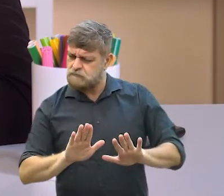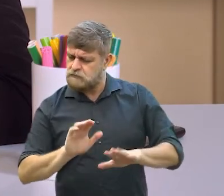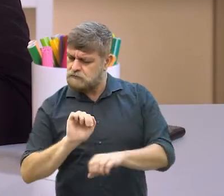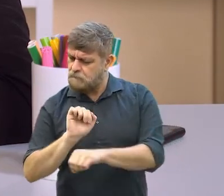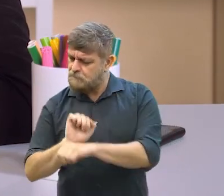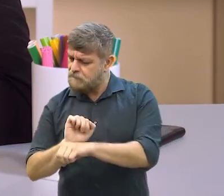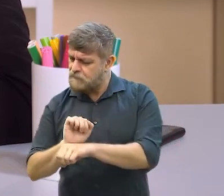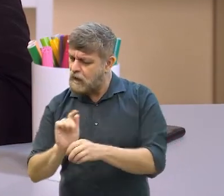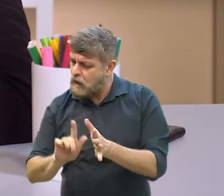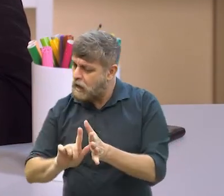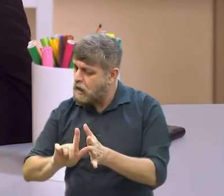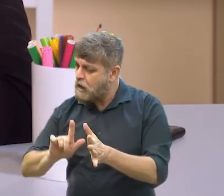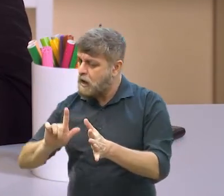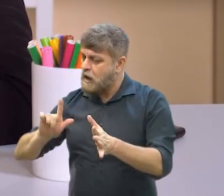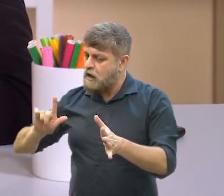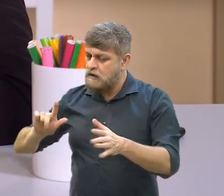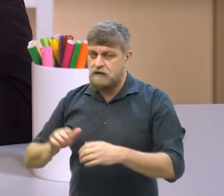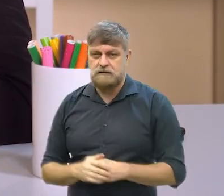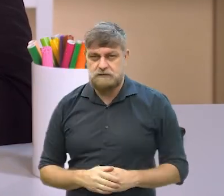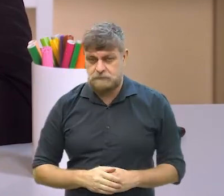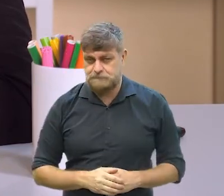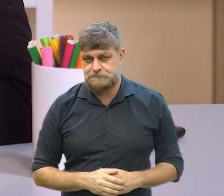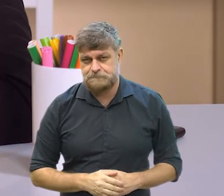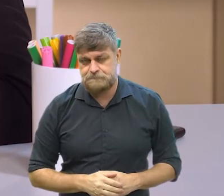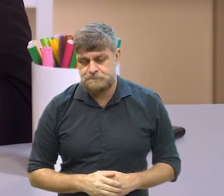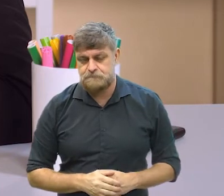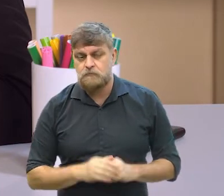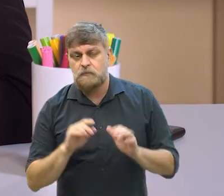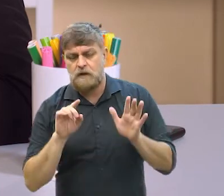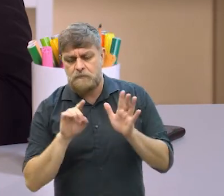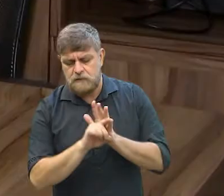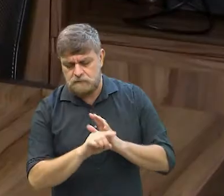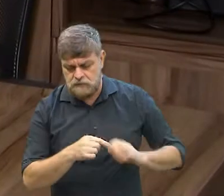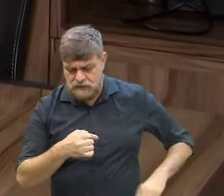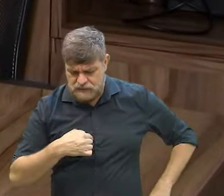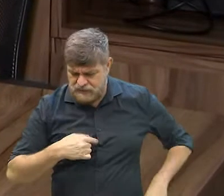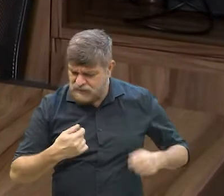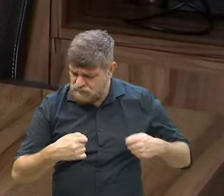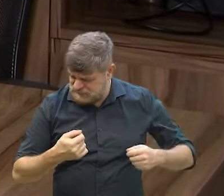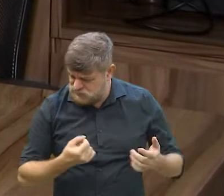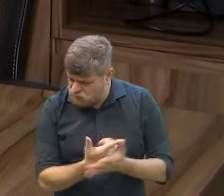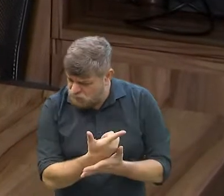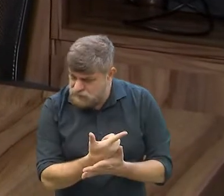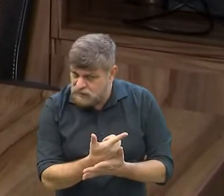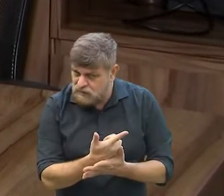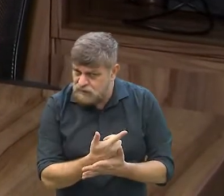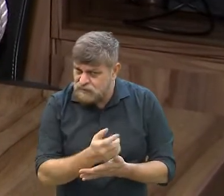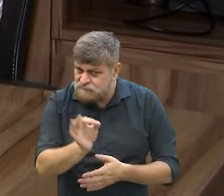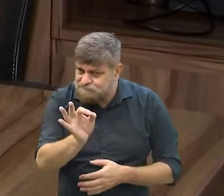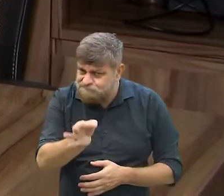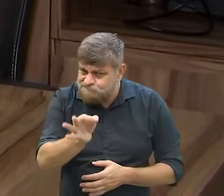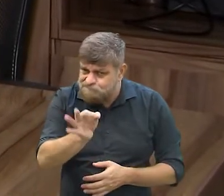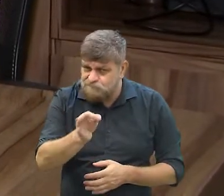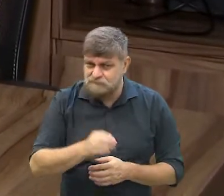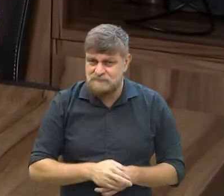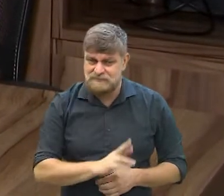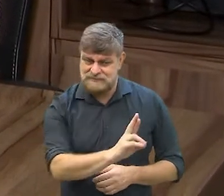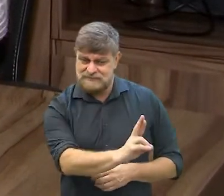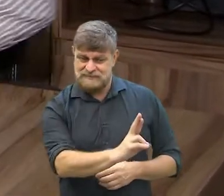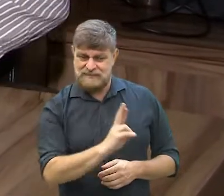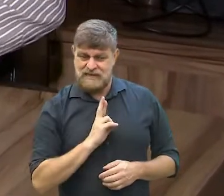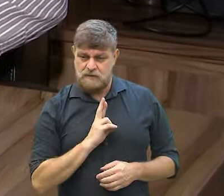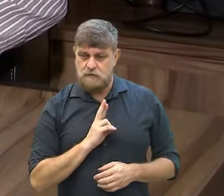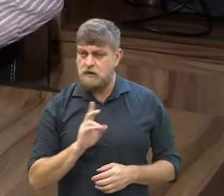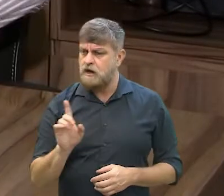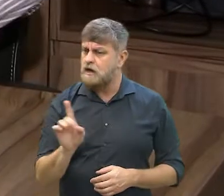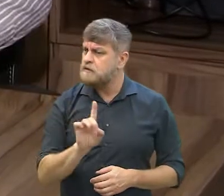devo fazer antes de fechar o negócio? Perguntar, realmente eu preciso disso? Se a